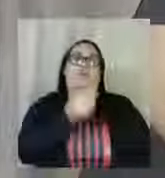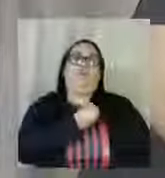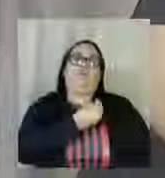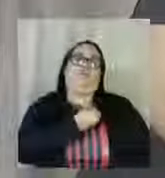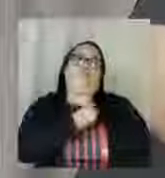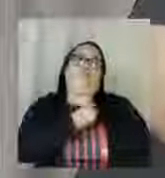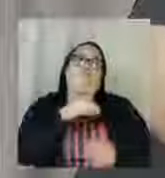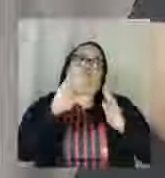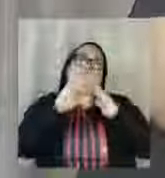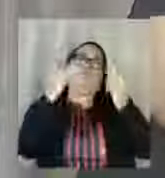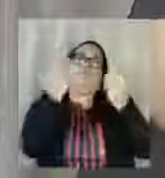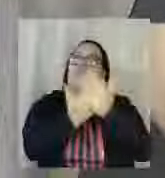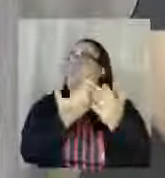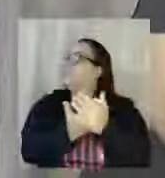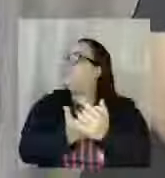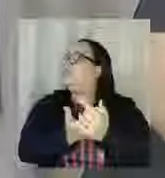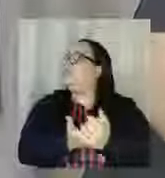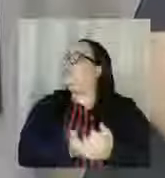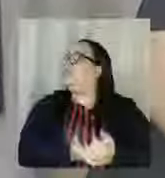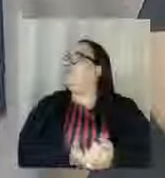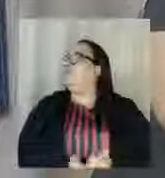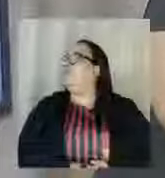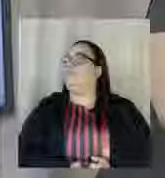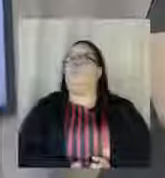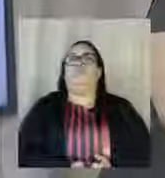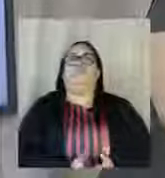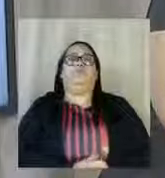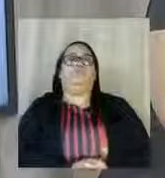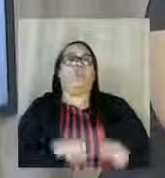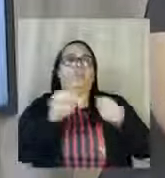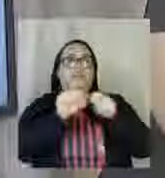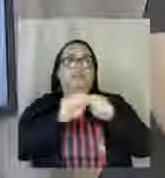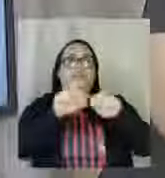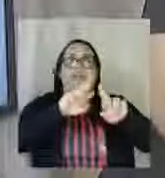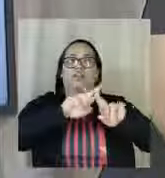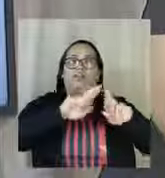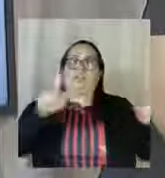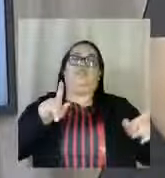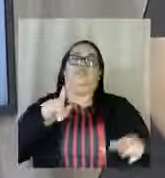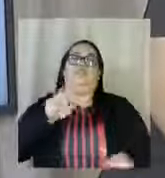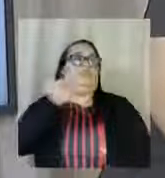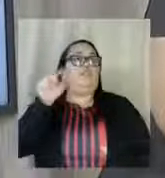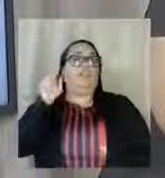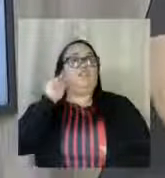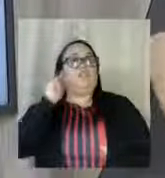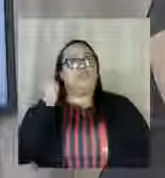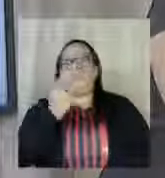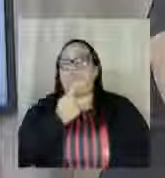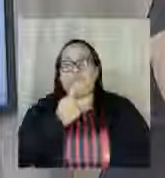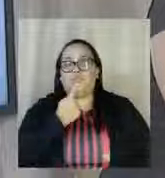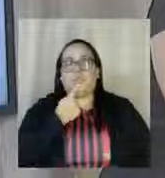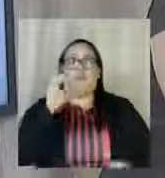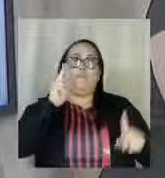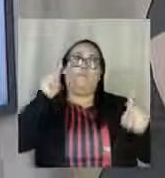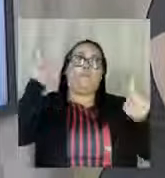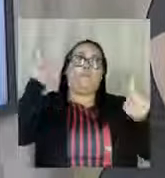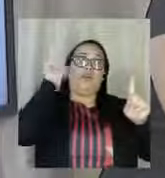professor que fez a diferença, que olhou para você, não viu a surdez, mas viu